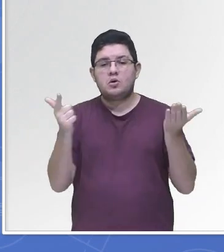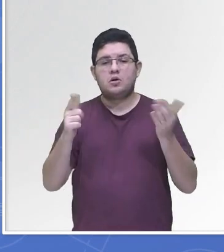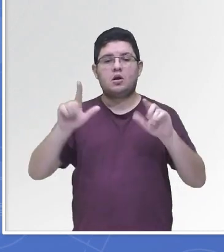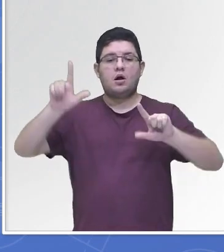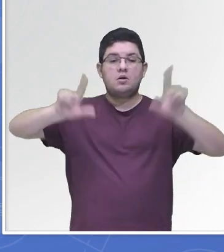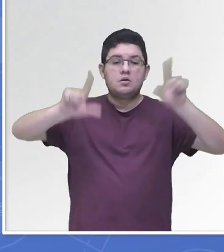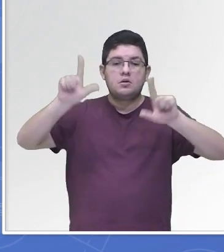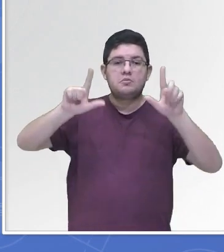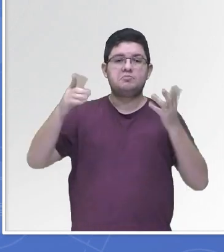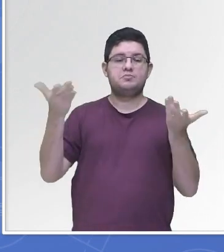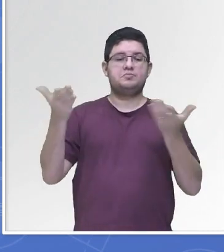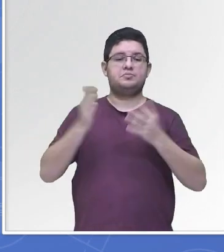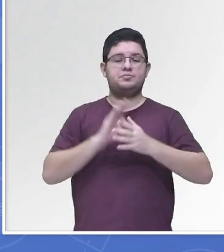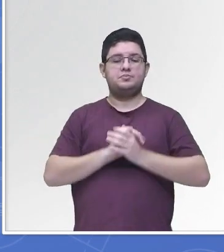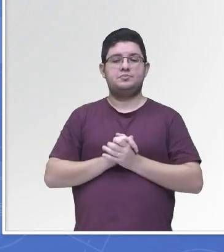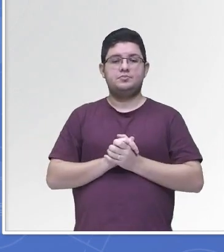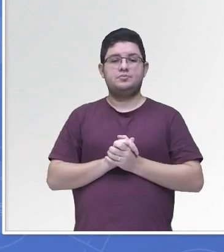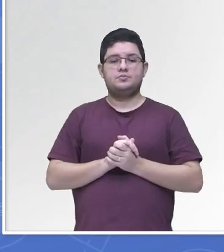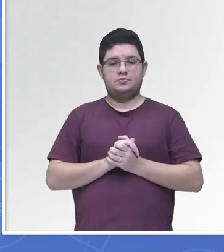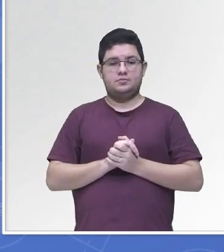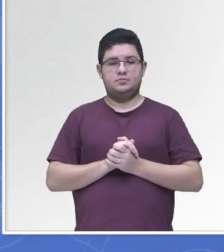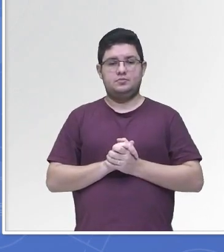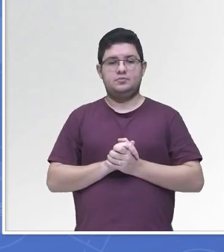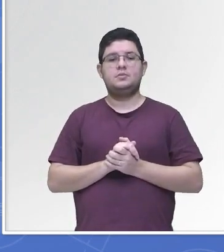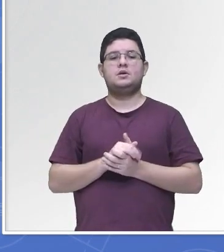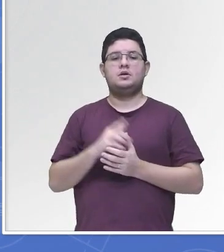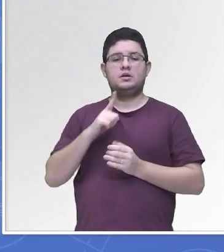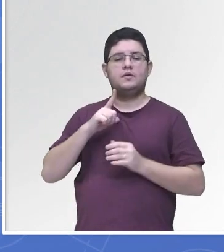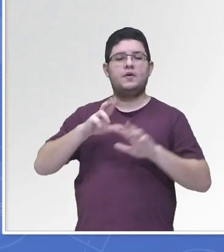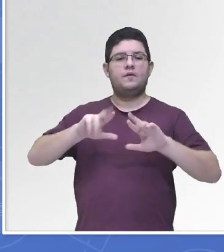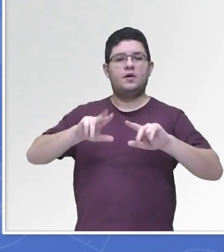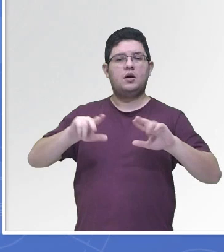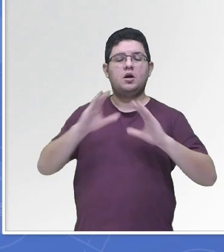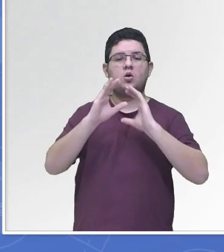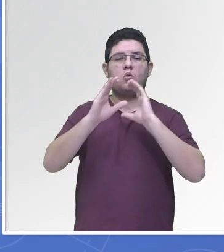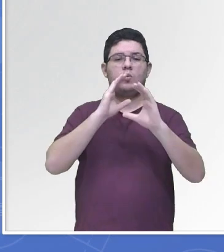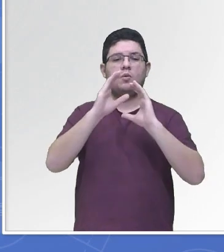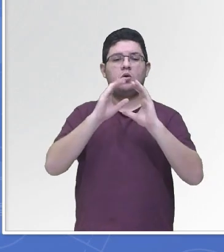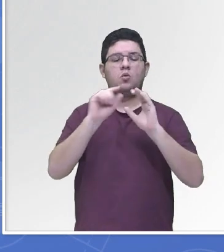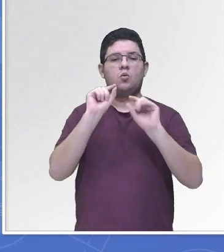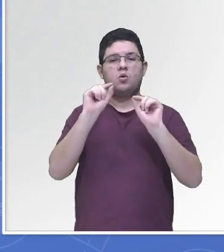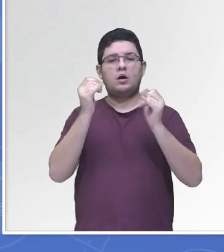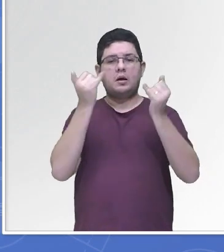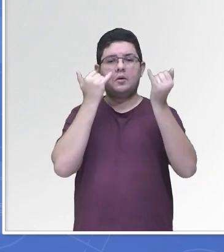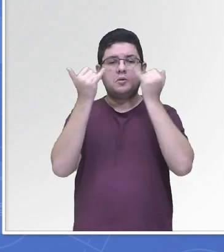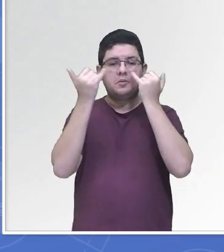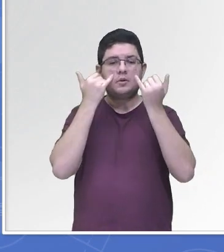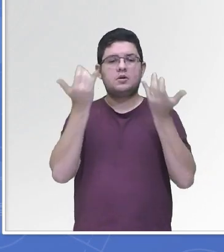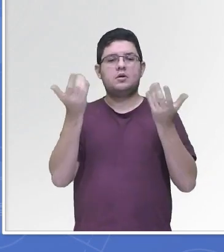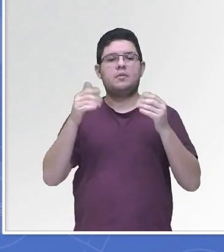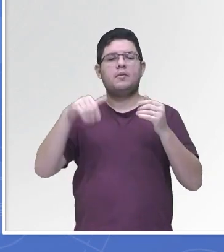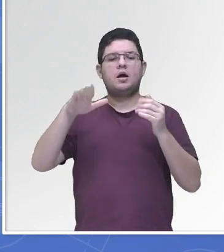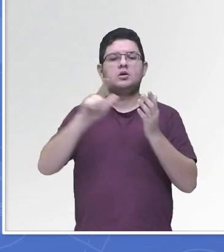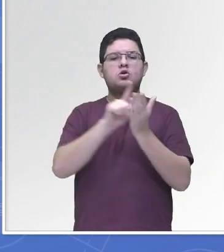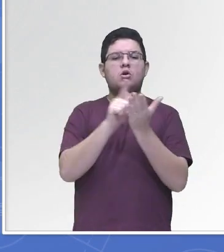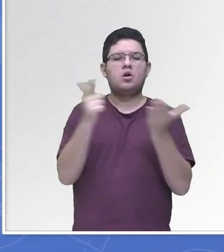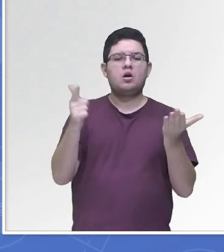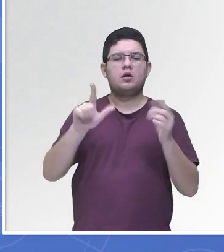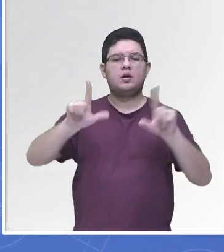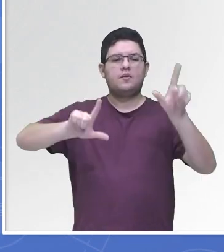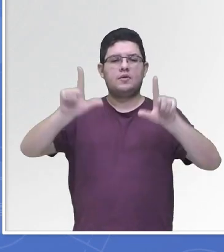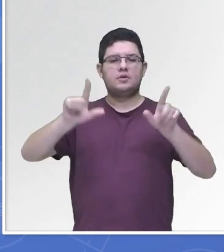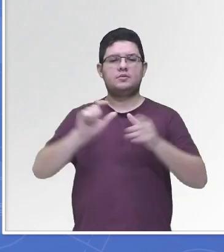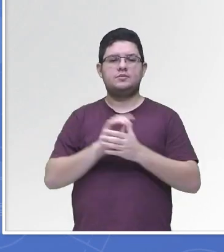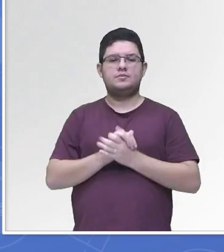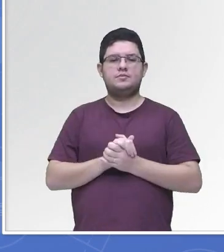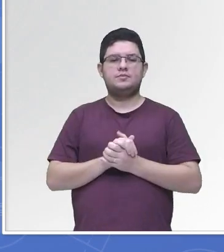estamos aí muito dentro dessa questão desses meios de comunicação que tem aparecido aí pra gente. Jornal, TV, algo impresso. Sofia, olha a Sofia.